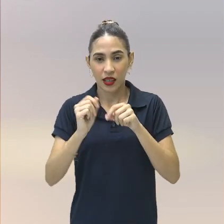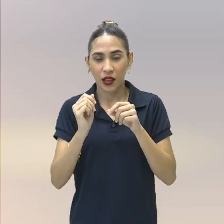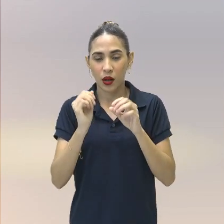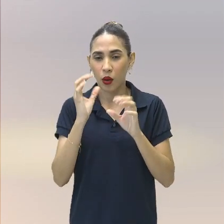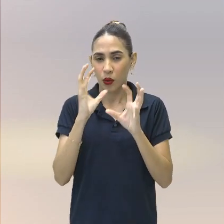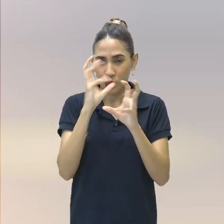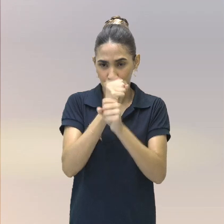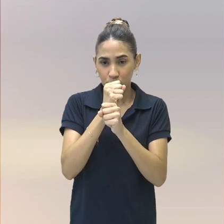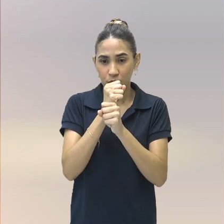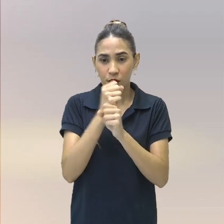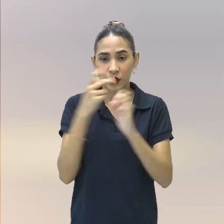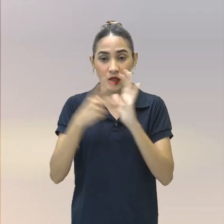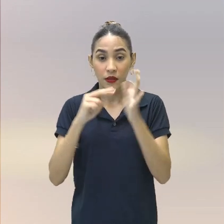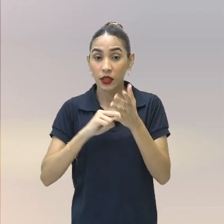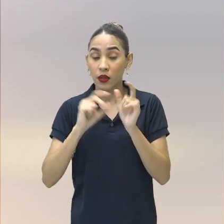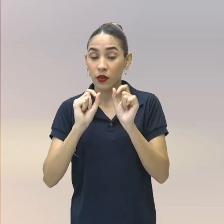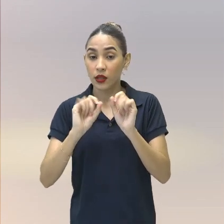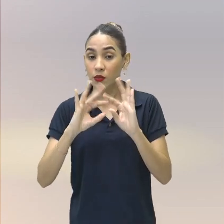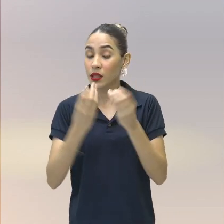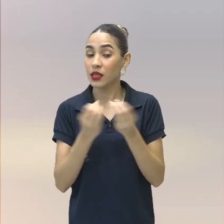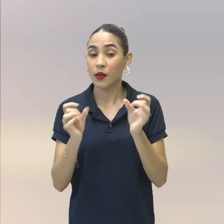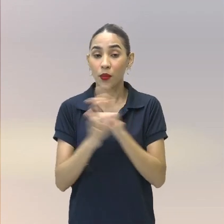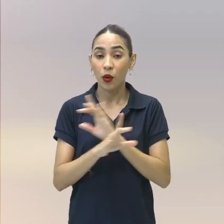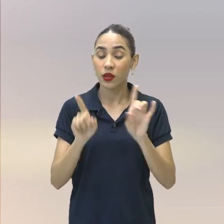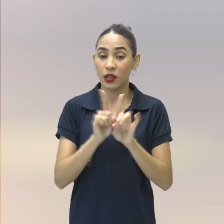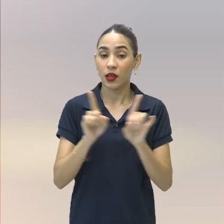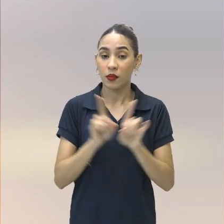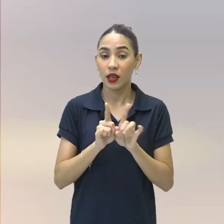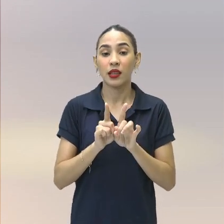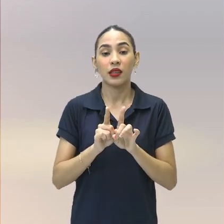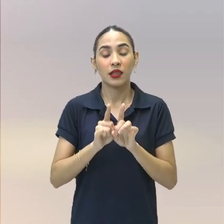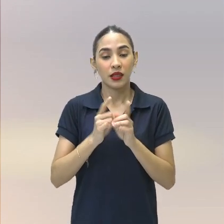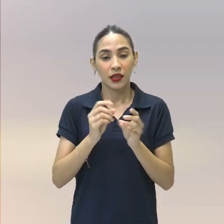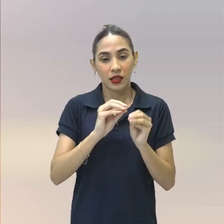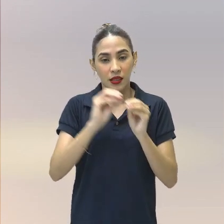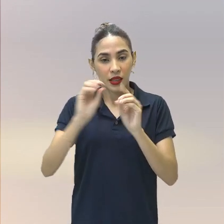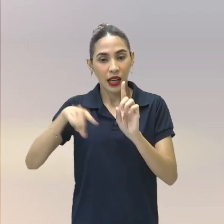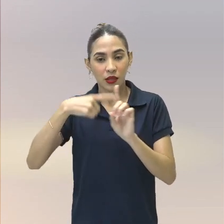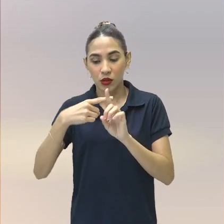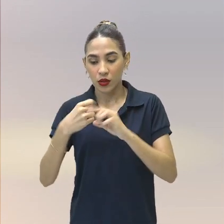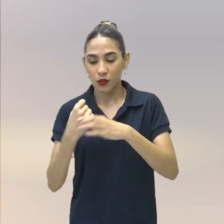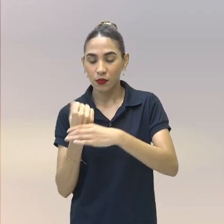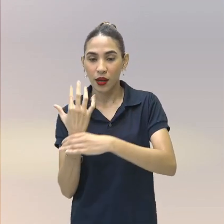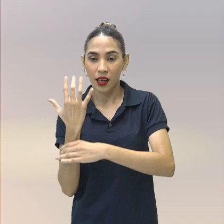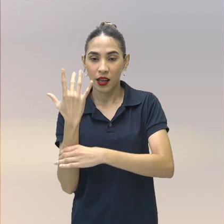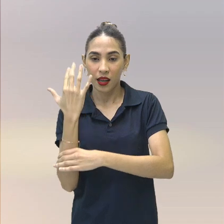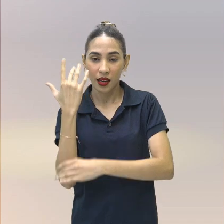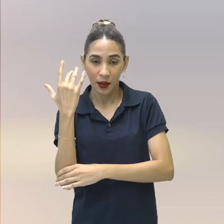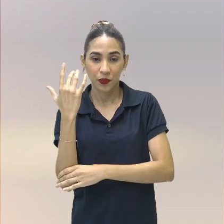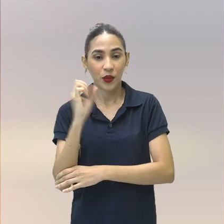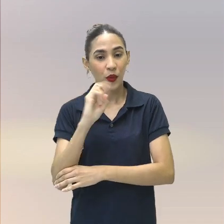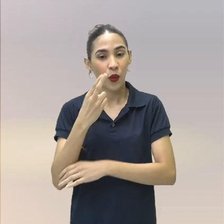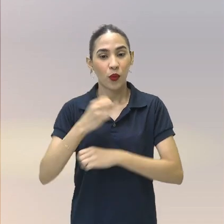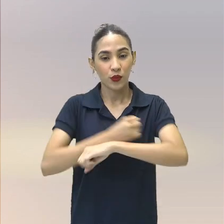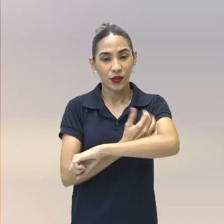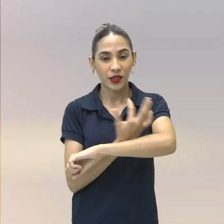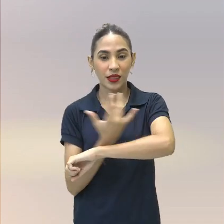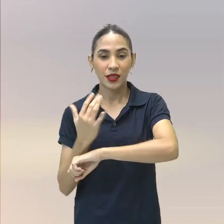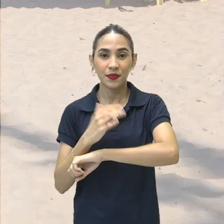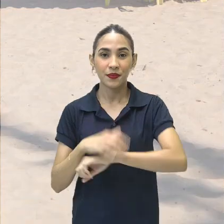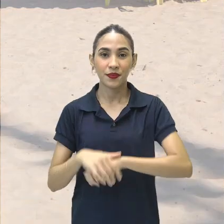escura, significa que o composto está pronto para ser adicionado às plantas, pomares ou jardim.